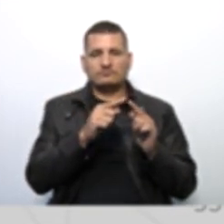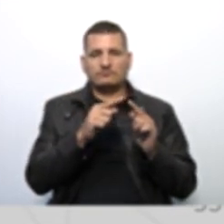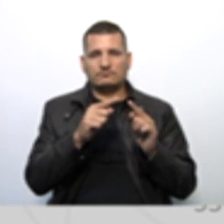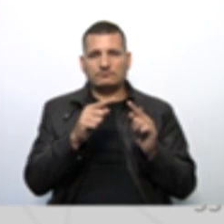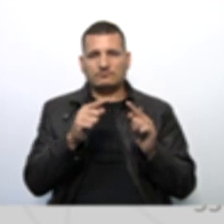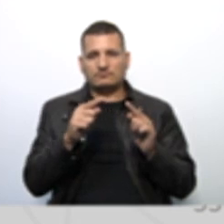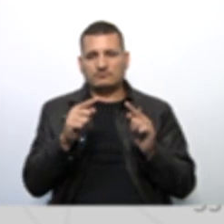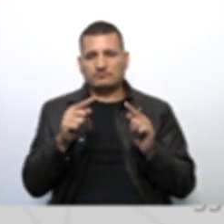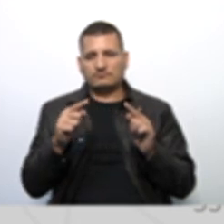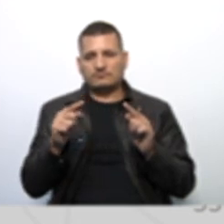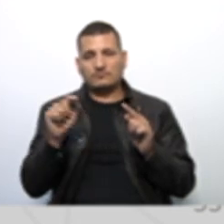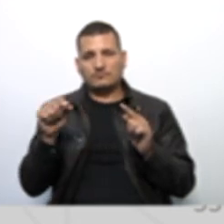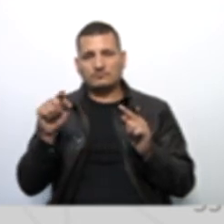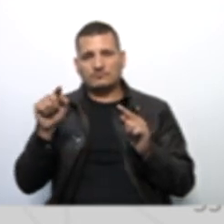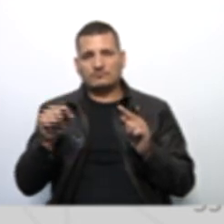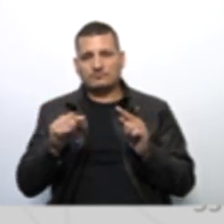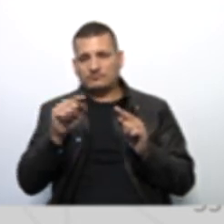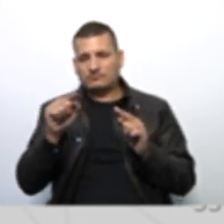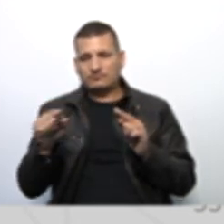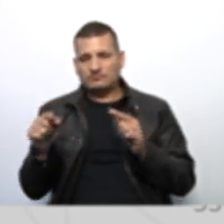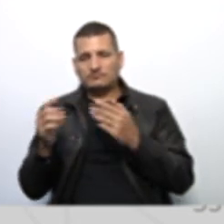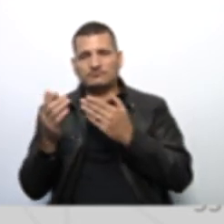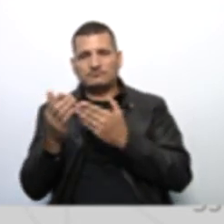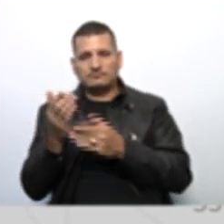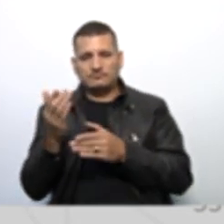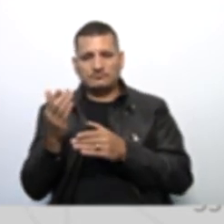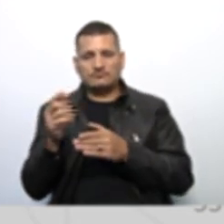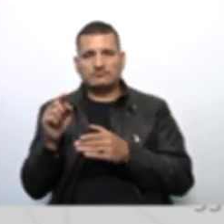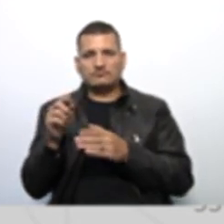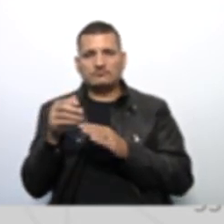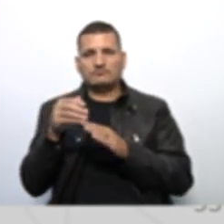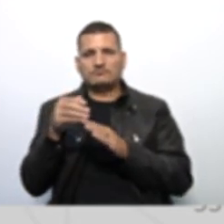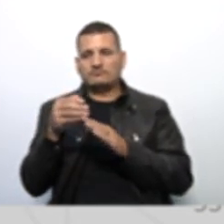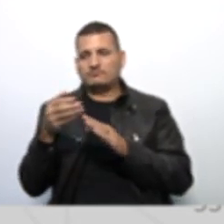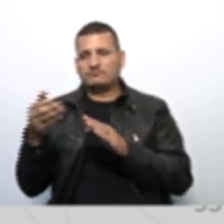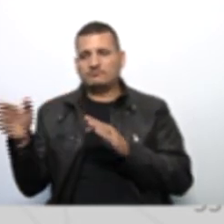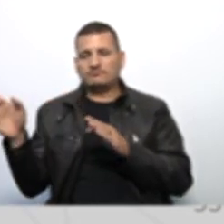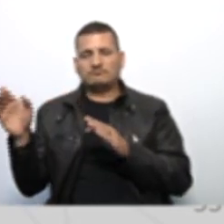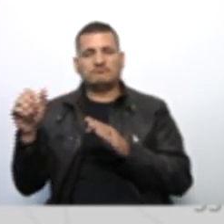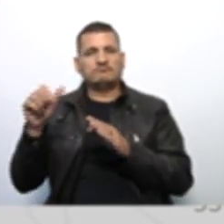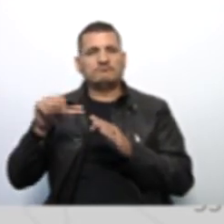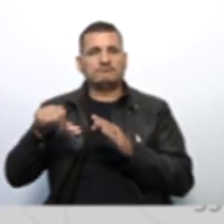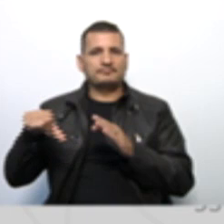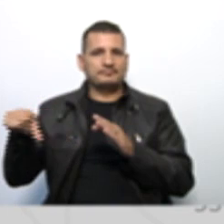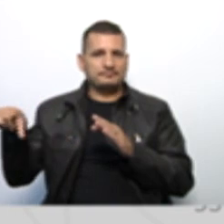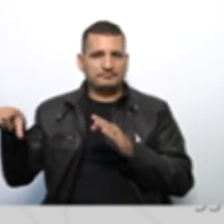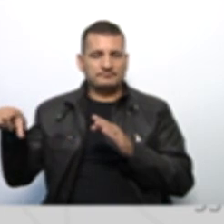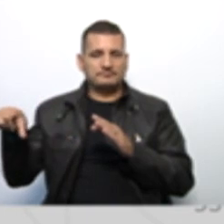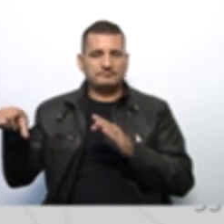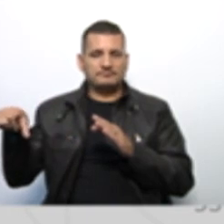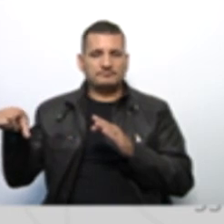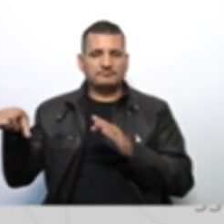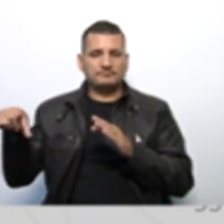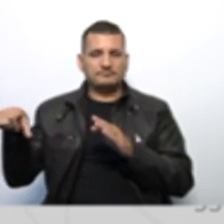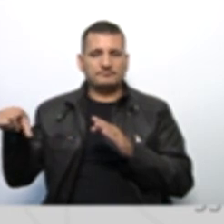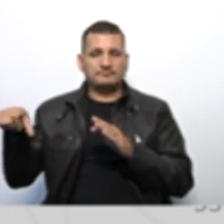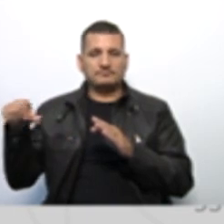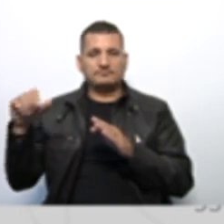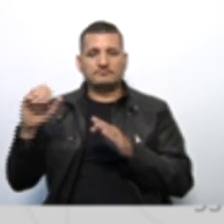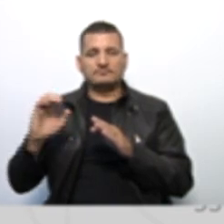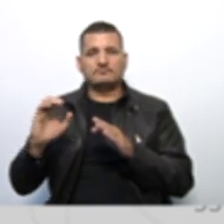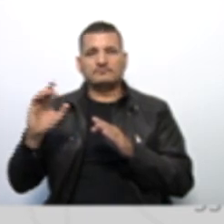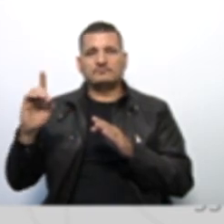essa conexão aqui, automaticamente as conexões posteriores, que são C, D e